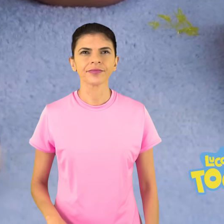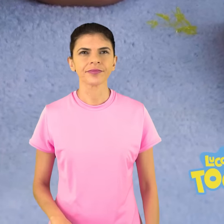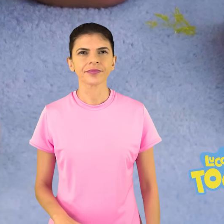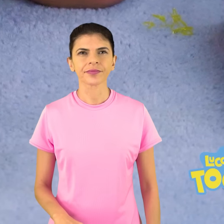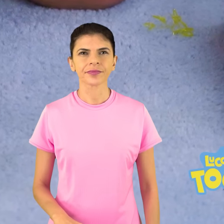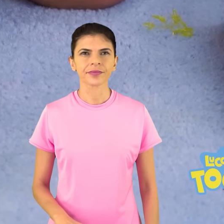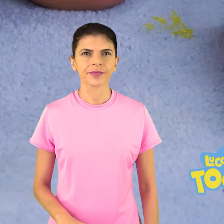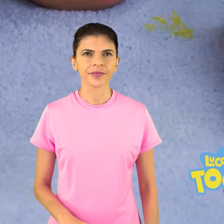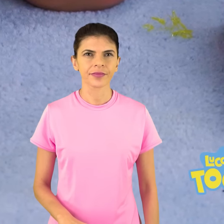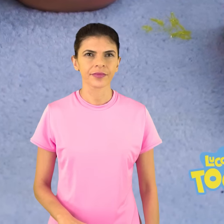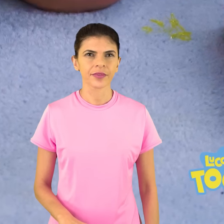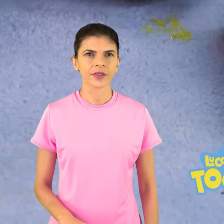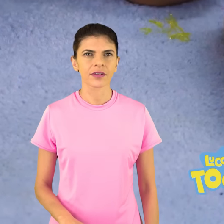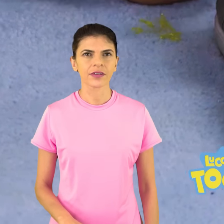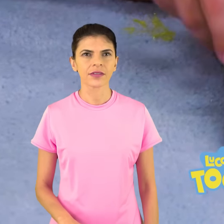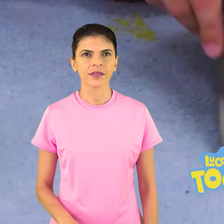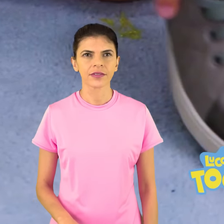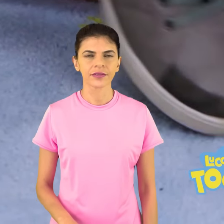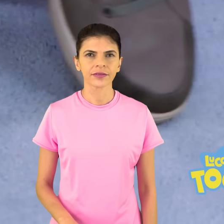Oh, não!